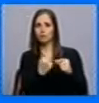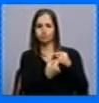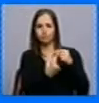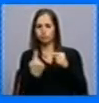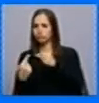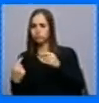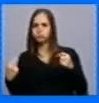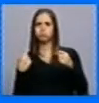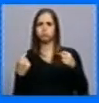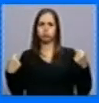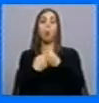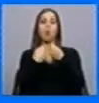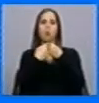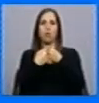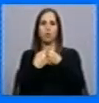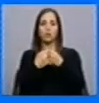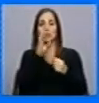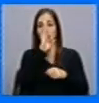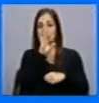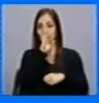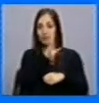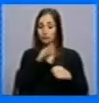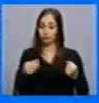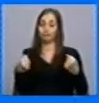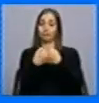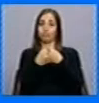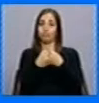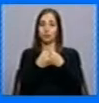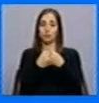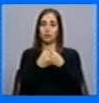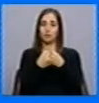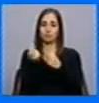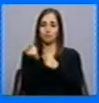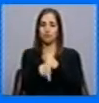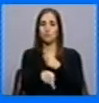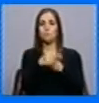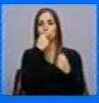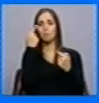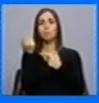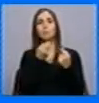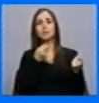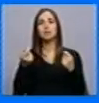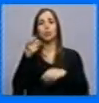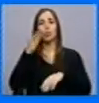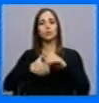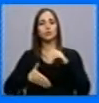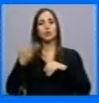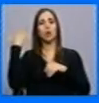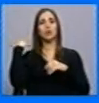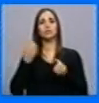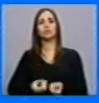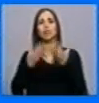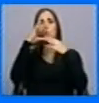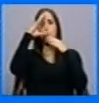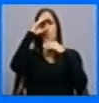sobre si próprias e depois colidem. Quando nós temos esse tipo de eventos, que no fundo é muito parecido com aquilo que aconteceu na formação da Lua, pensa-se que